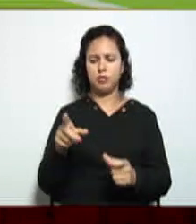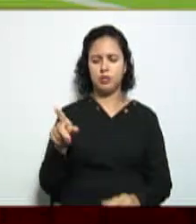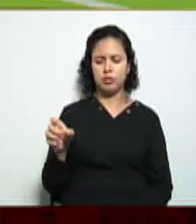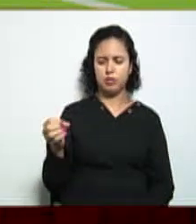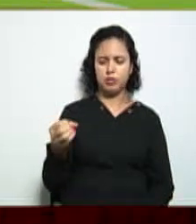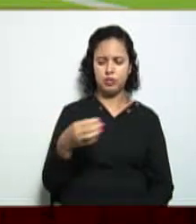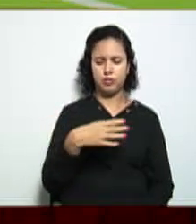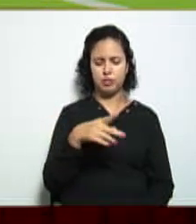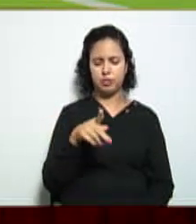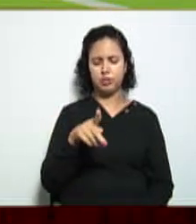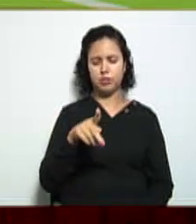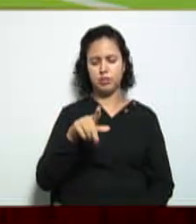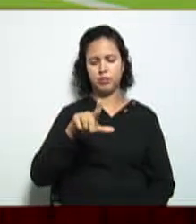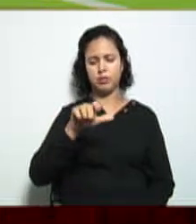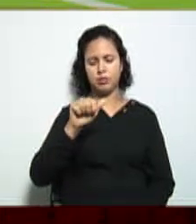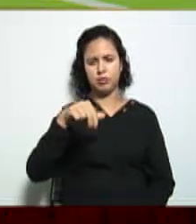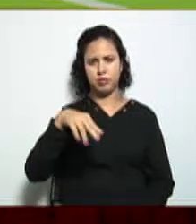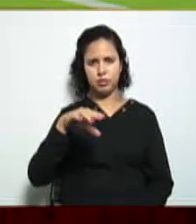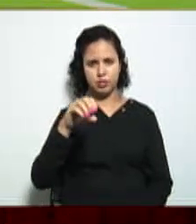assim.